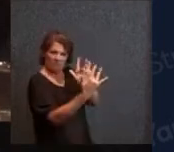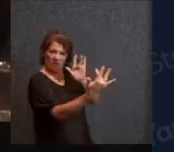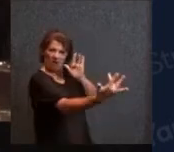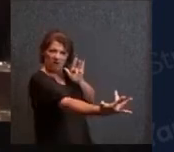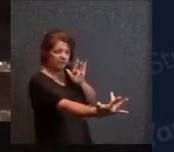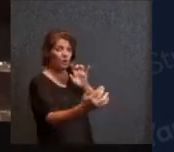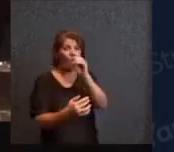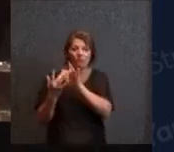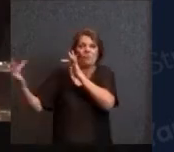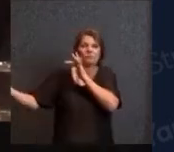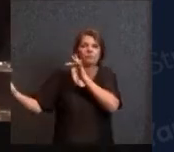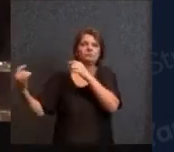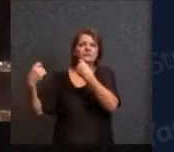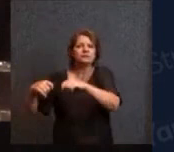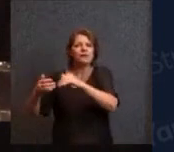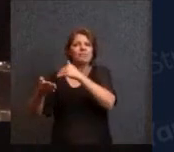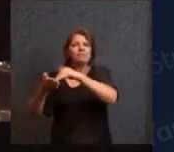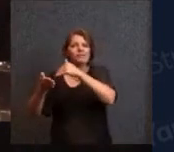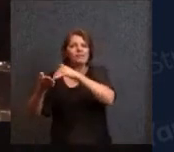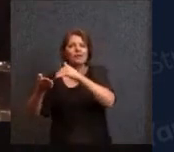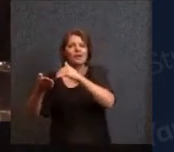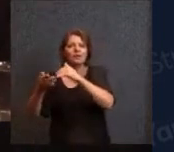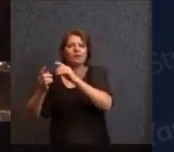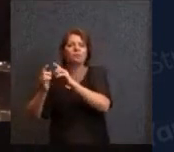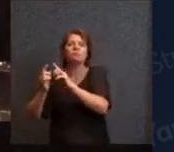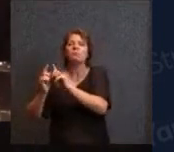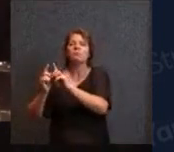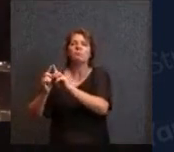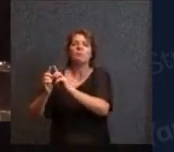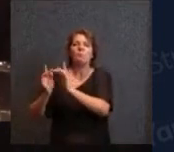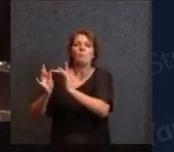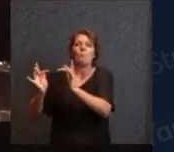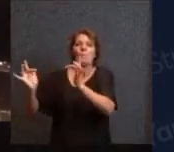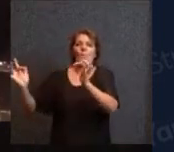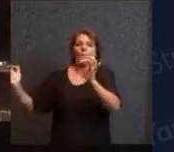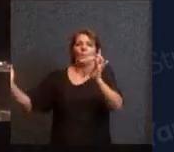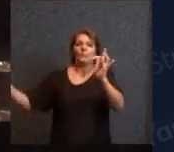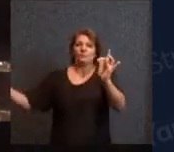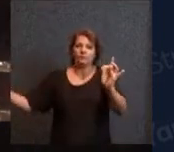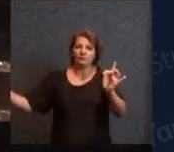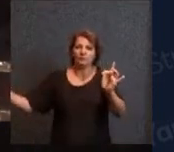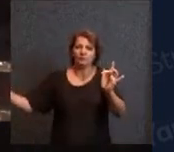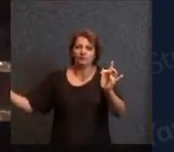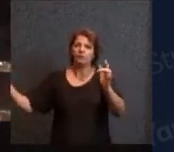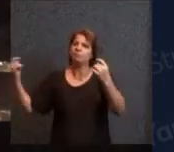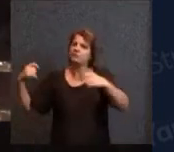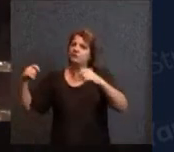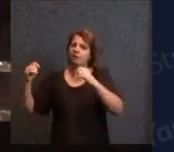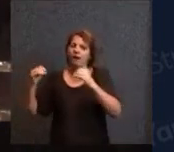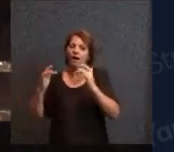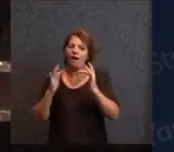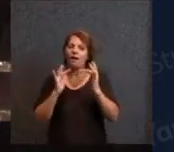visita à escola, sem olhar para a sala de aula. Mas não basta olhar.